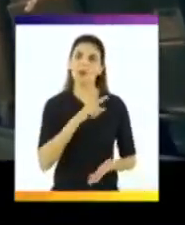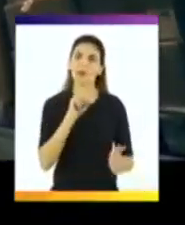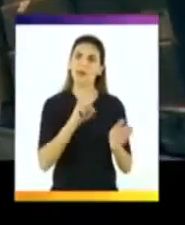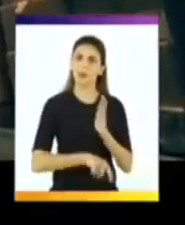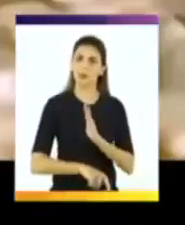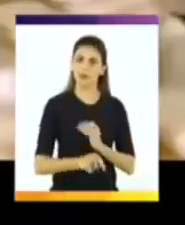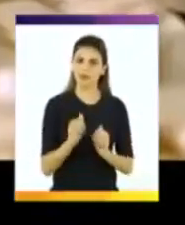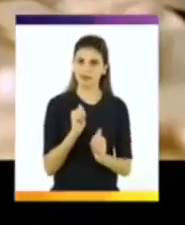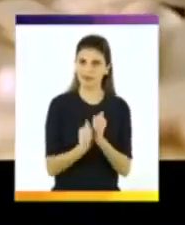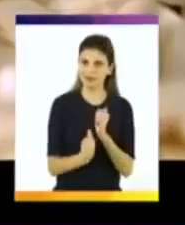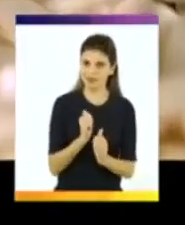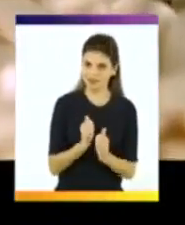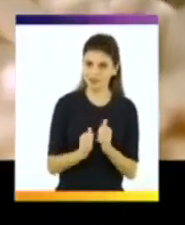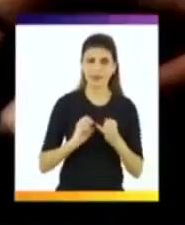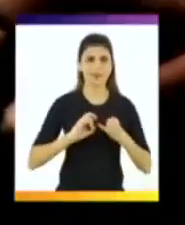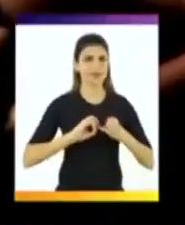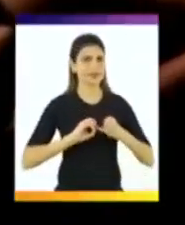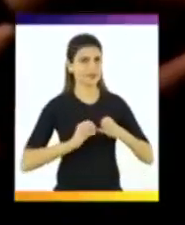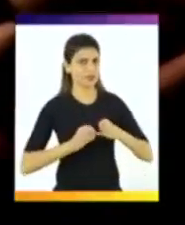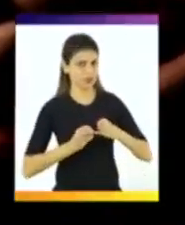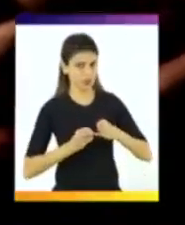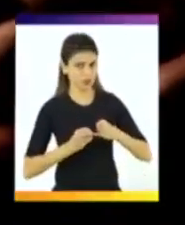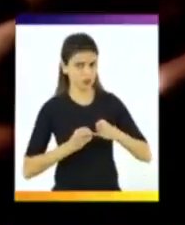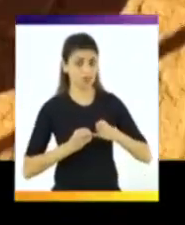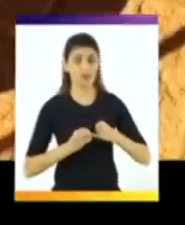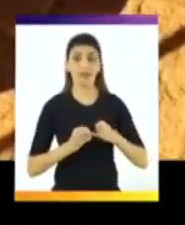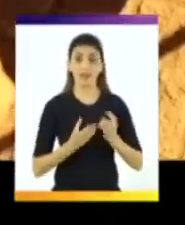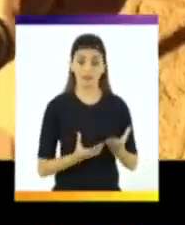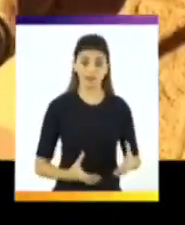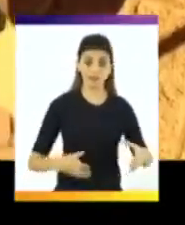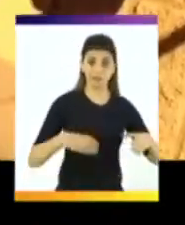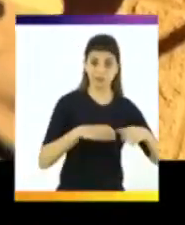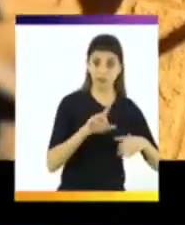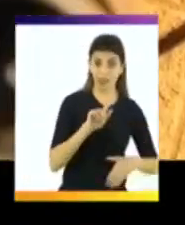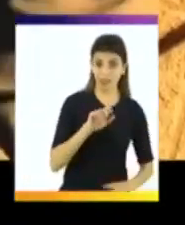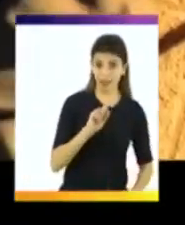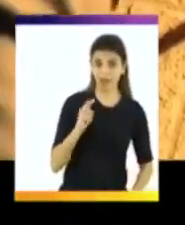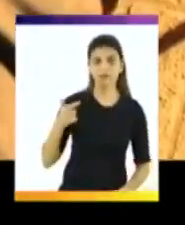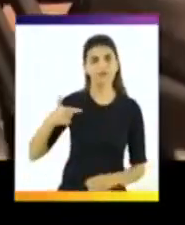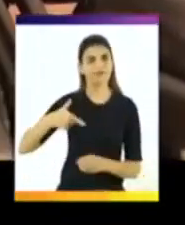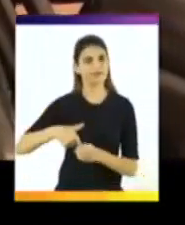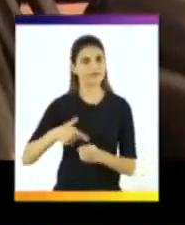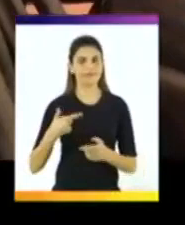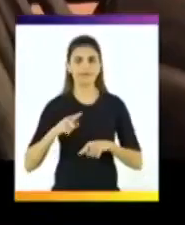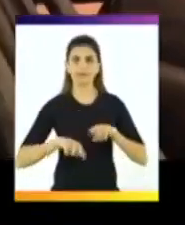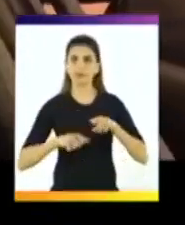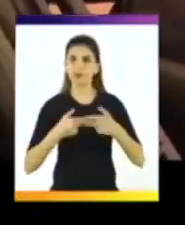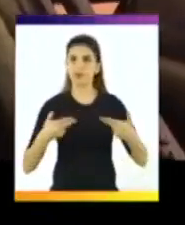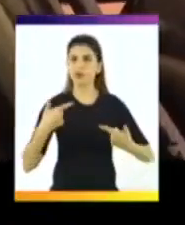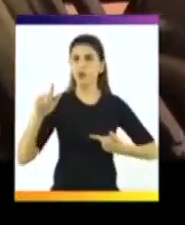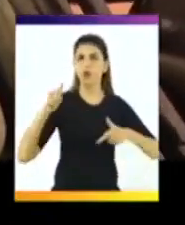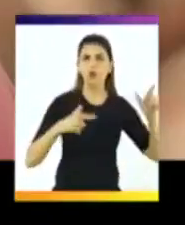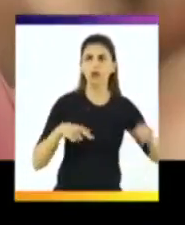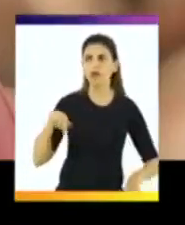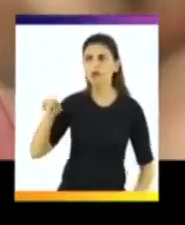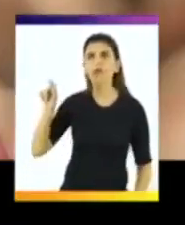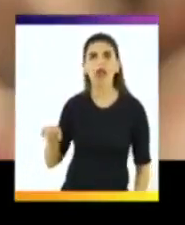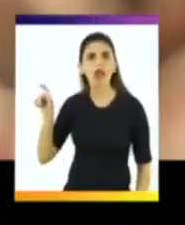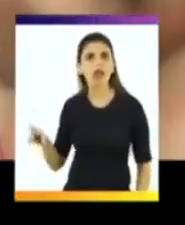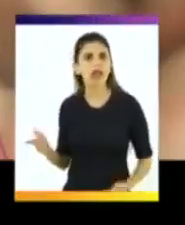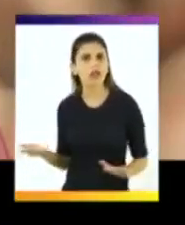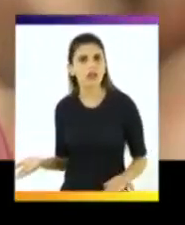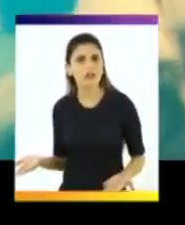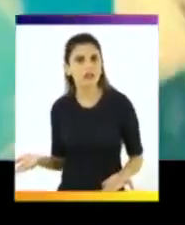dizendo que trouxe grandes empresas de volta ressaltando que o momento de crise ele baixou em posto tá aí na sua tela depois que eles fazem toda